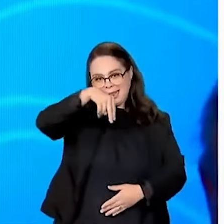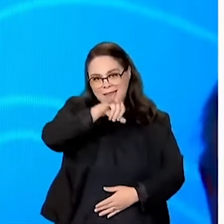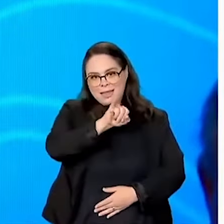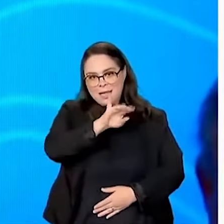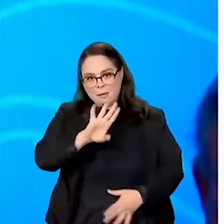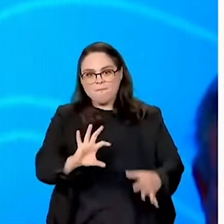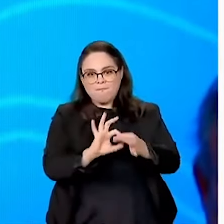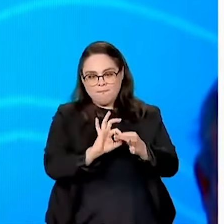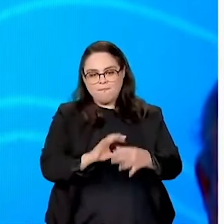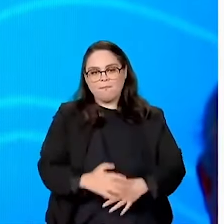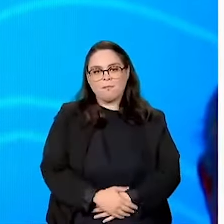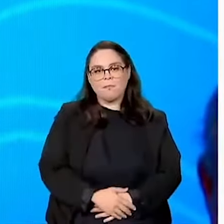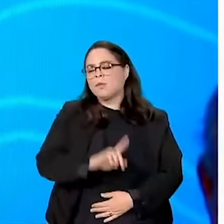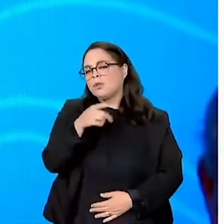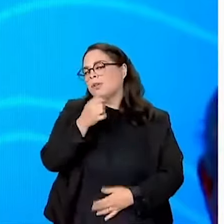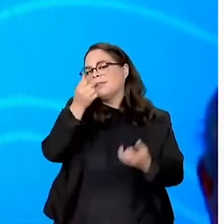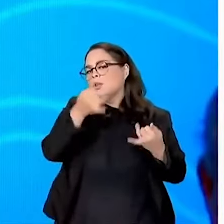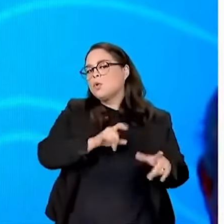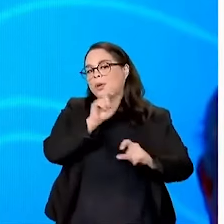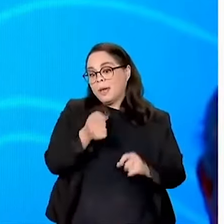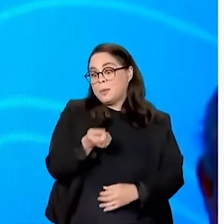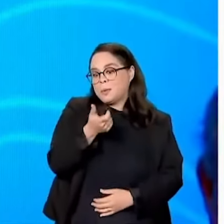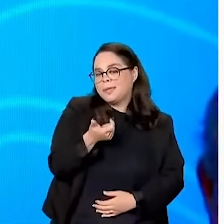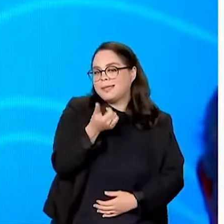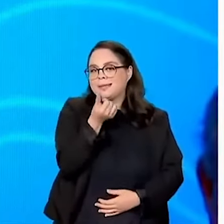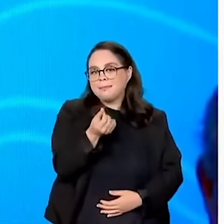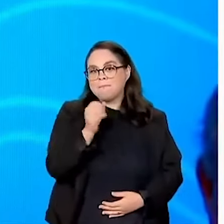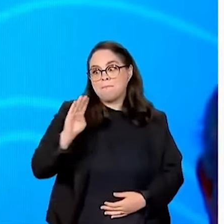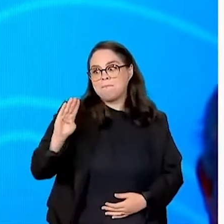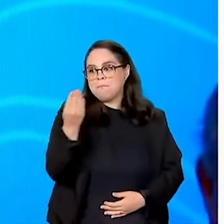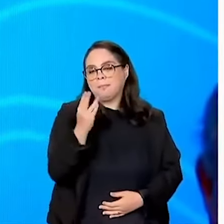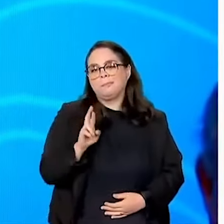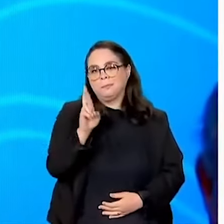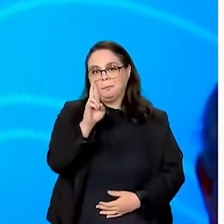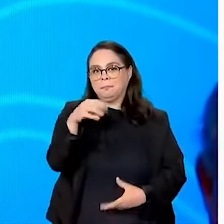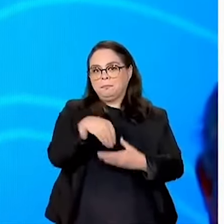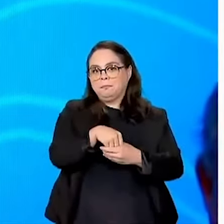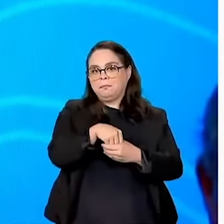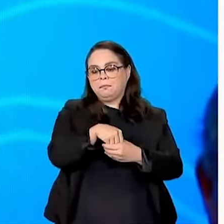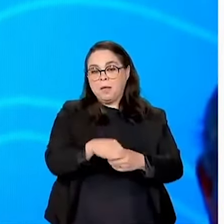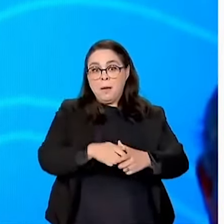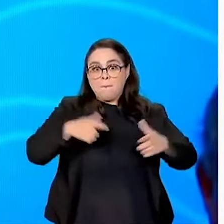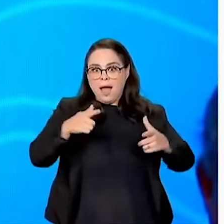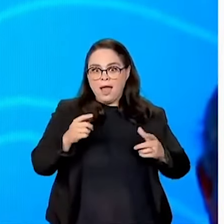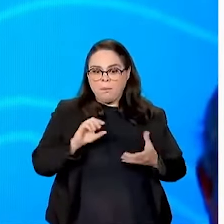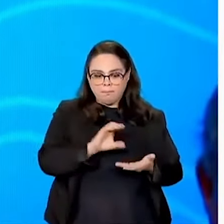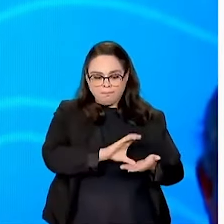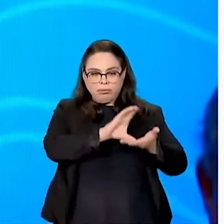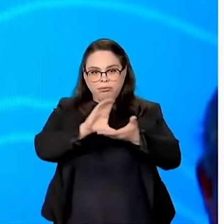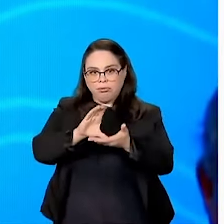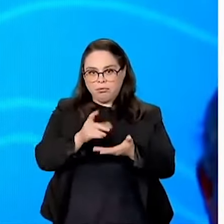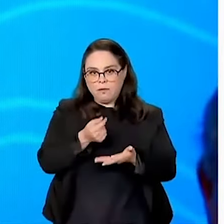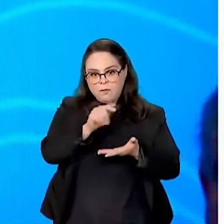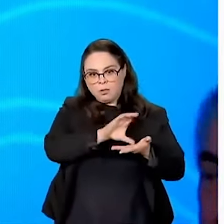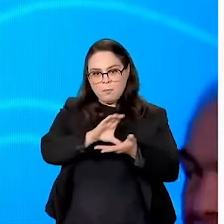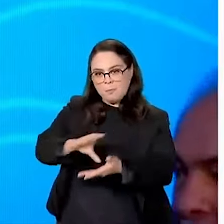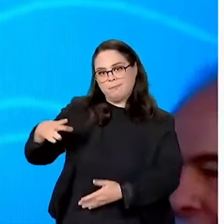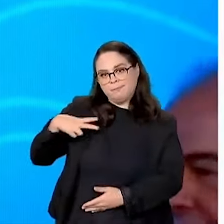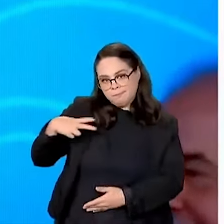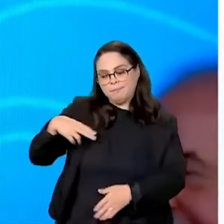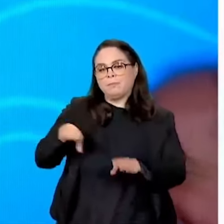Brasil. Estamos falando de quase 60 bilhões de reais, o maior volume de investimentos públicos e